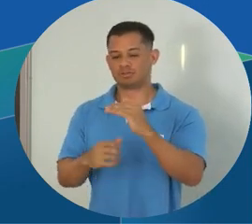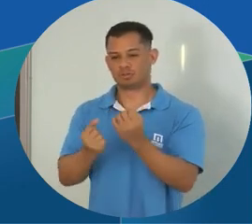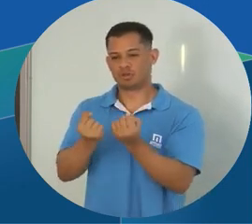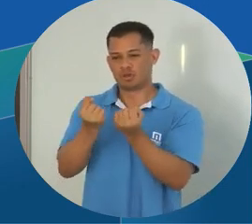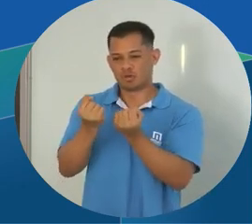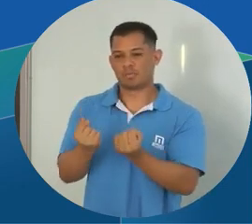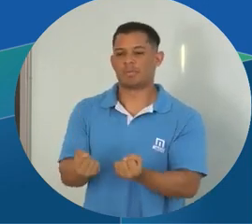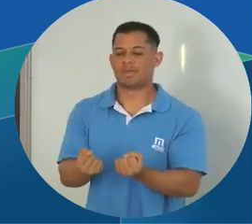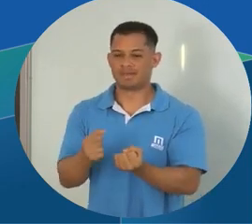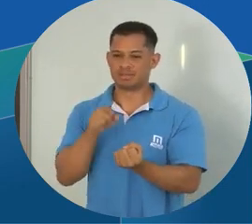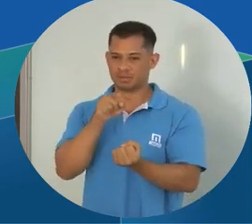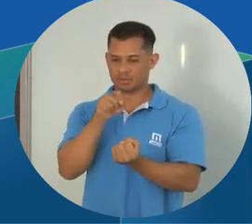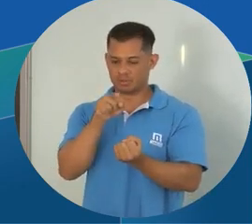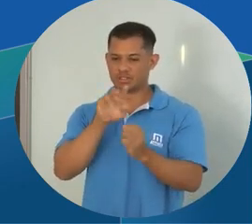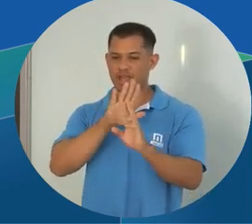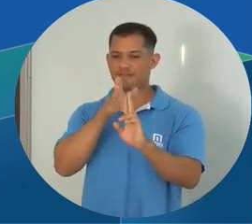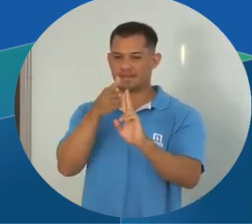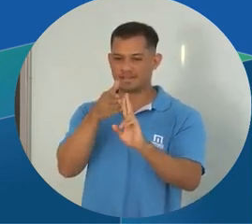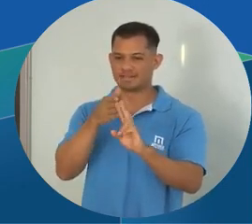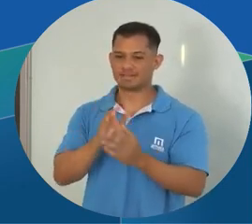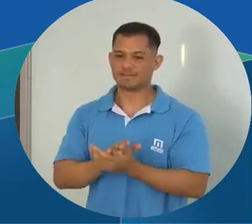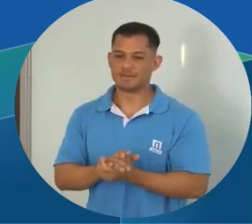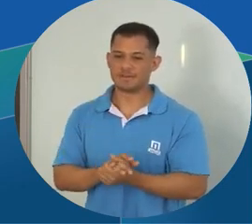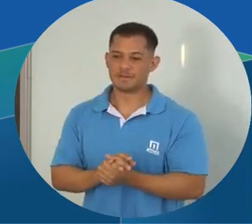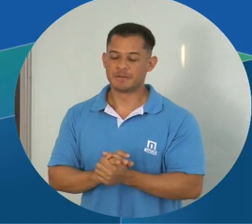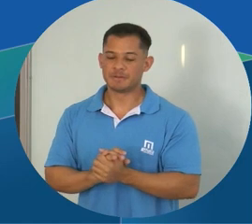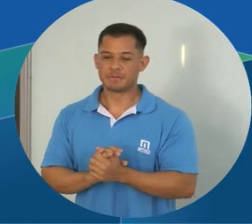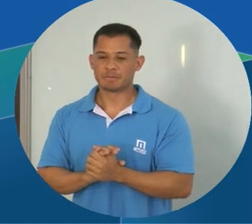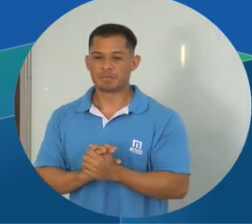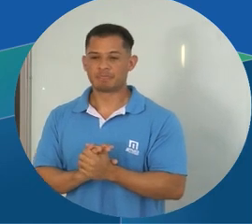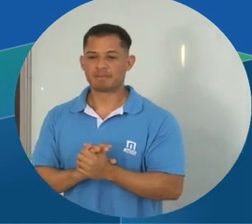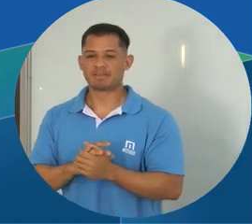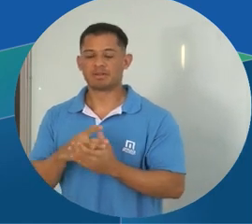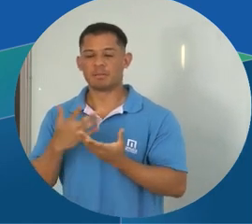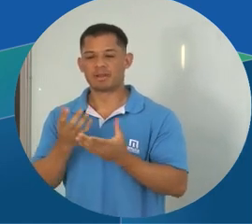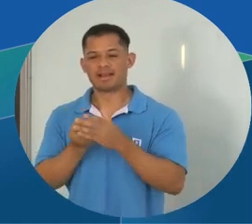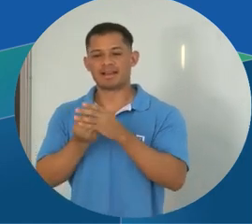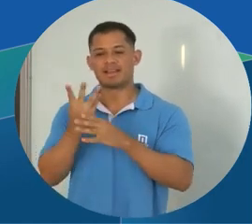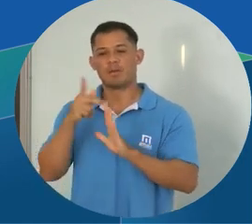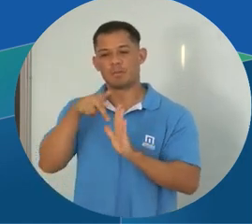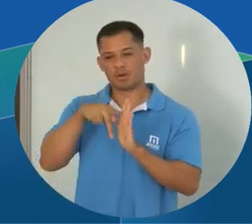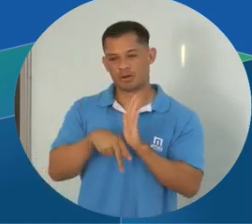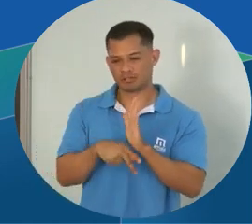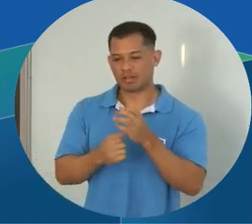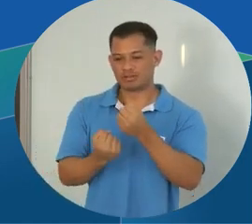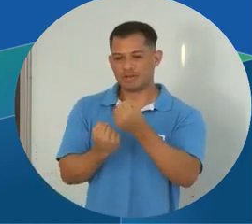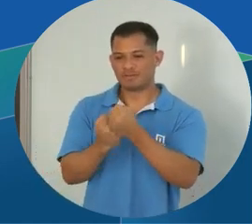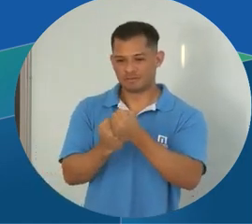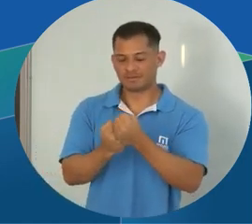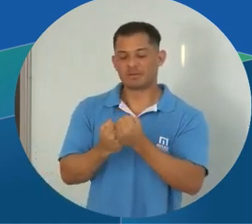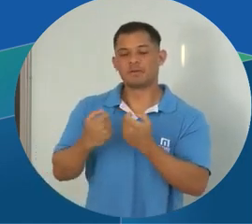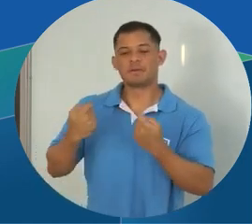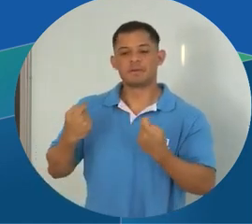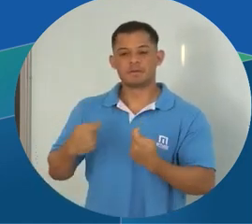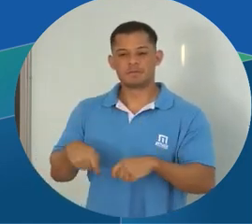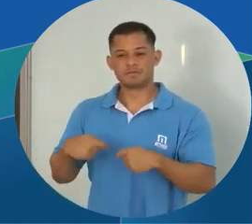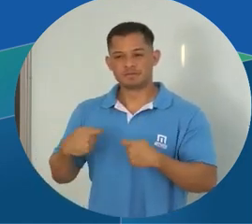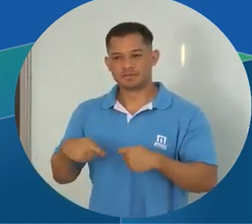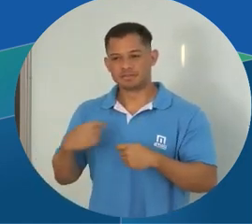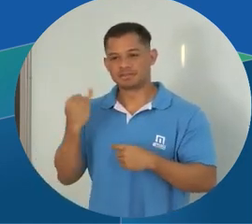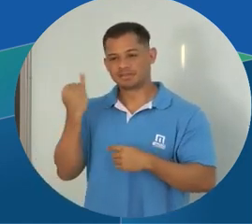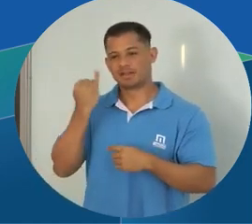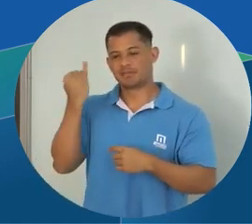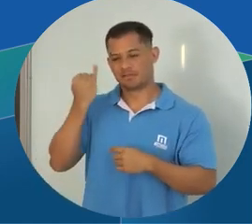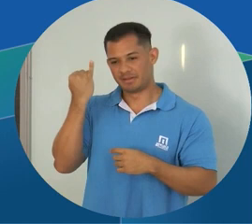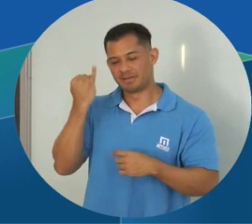específico de referência. Então, para se conceber um projeto de reforço, é importante que saibamos, né,